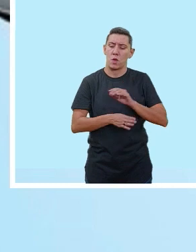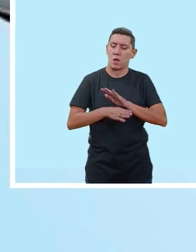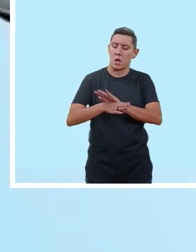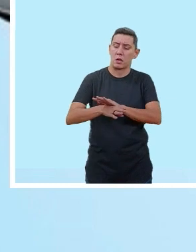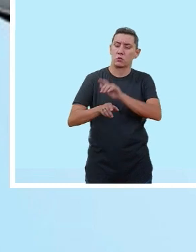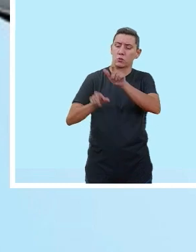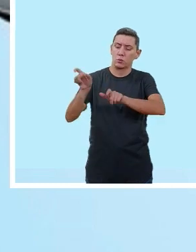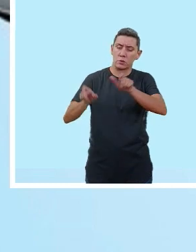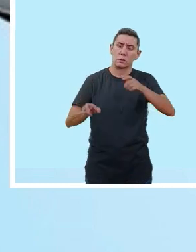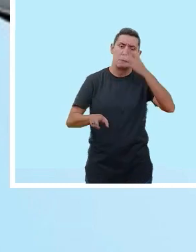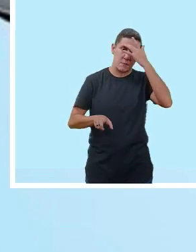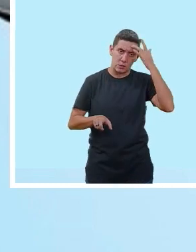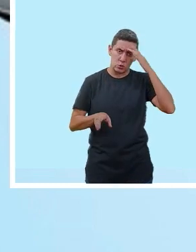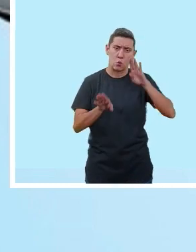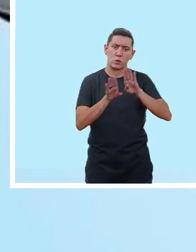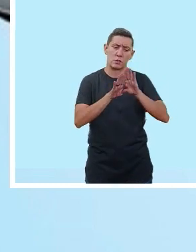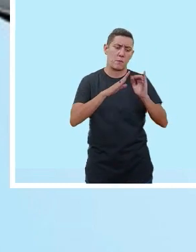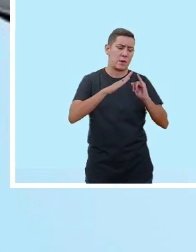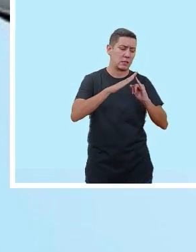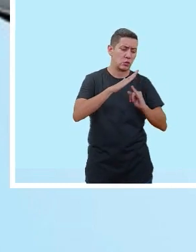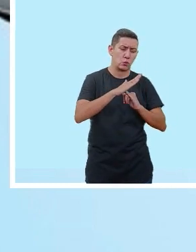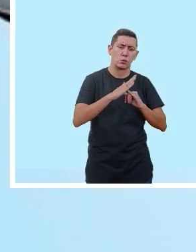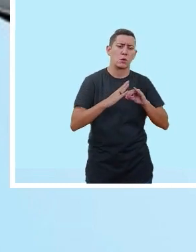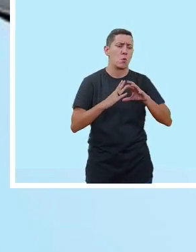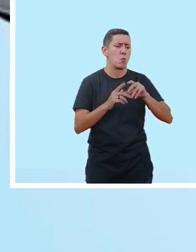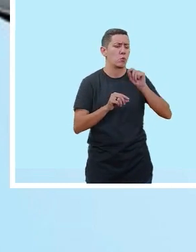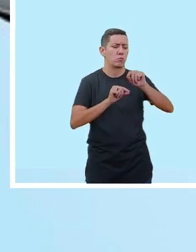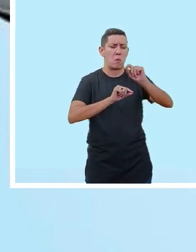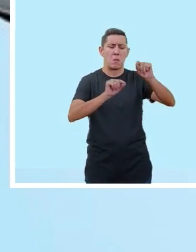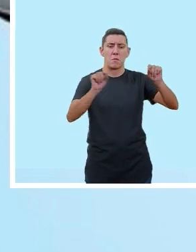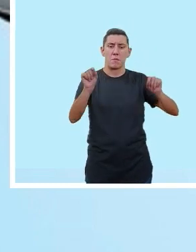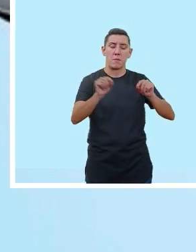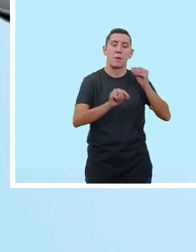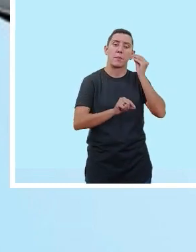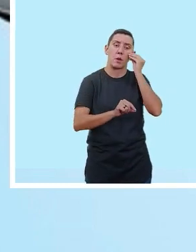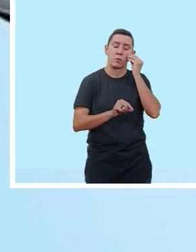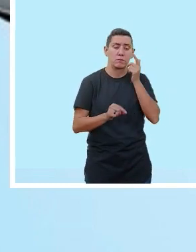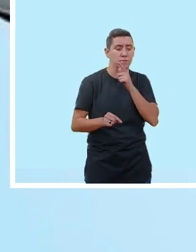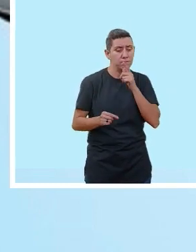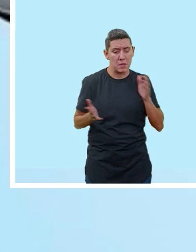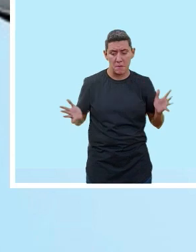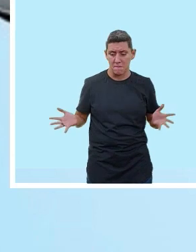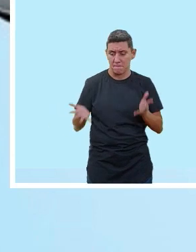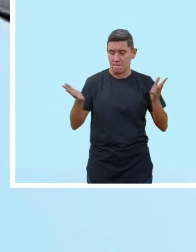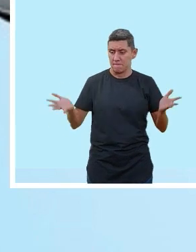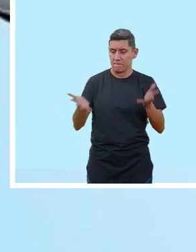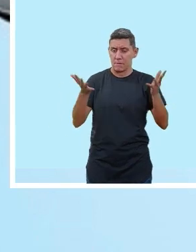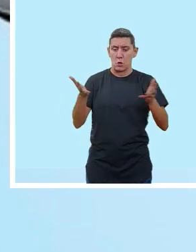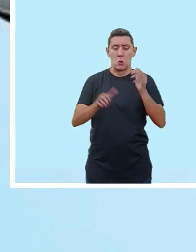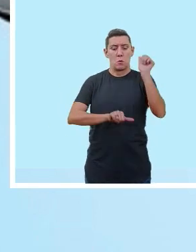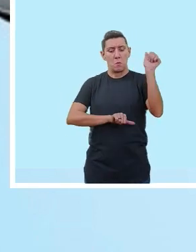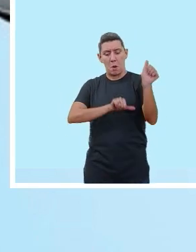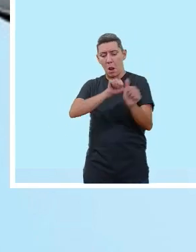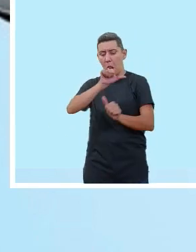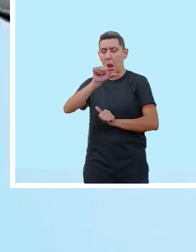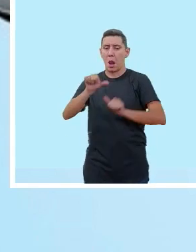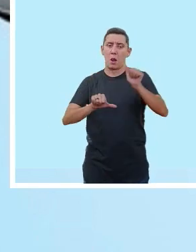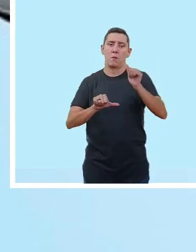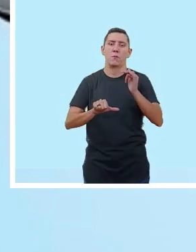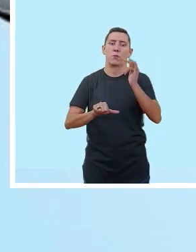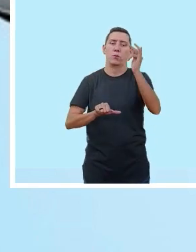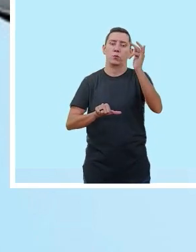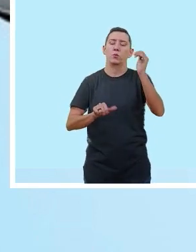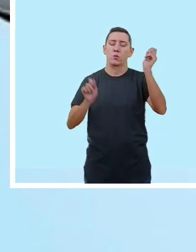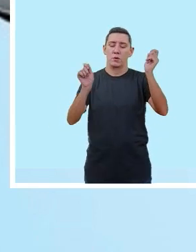com outras instituições ao redor do mundo para que realmente a gente promova essa transformação, essa revolução energética da